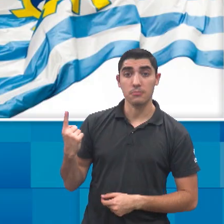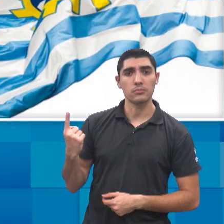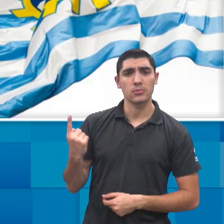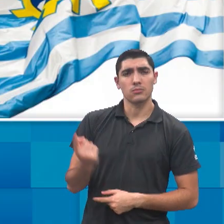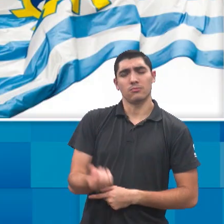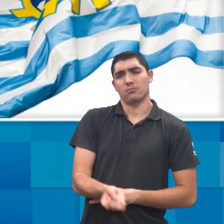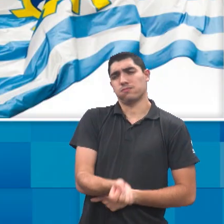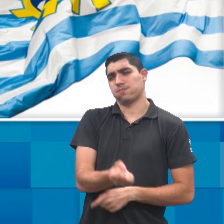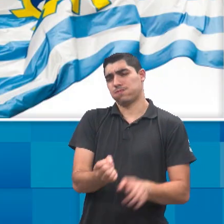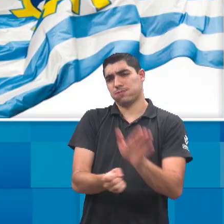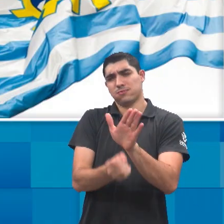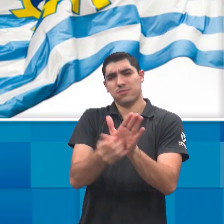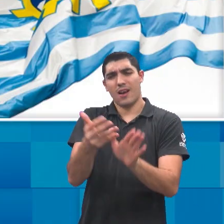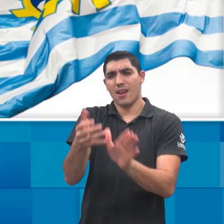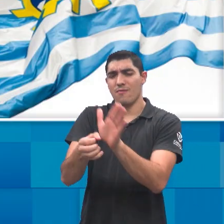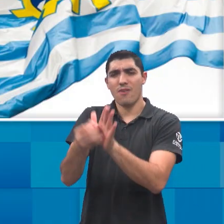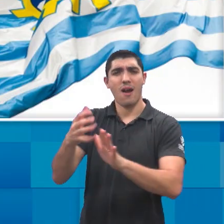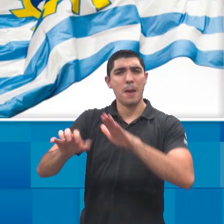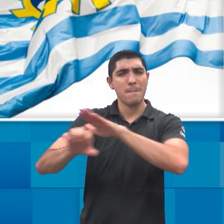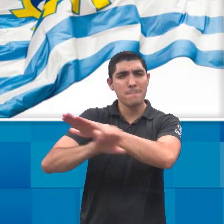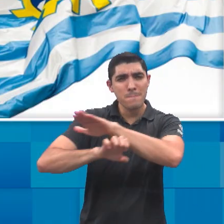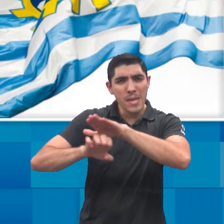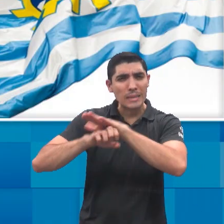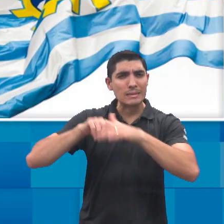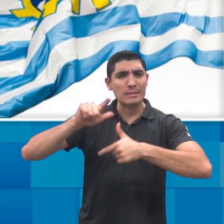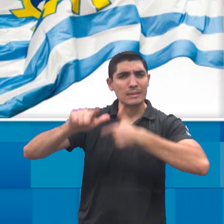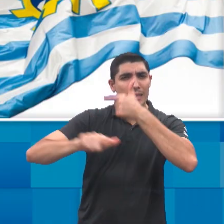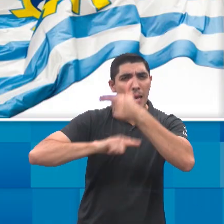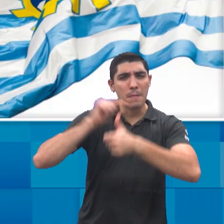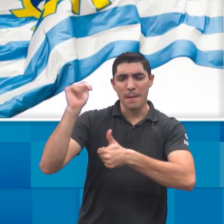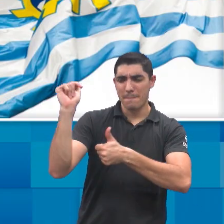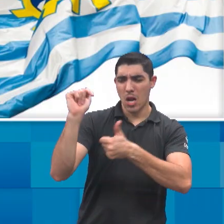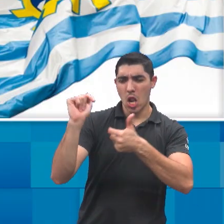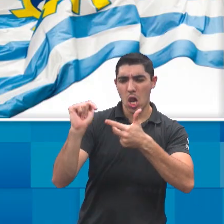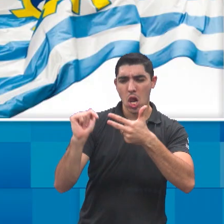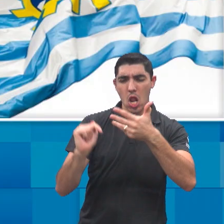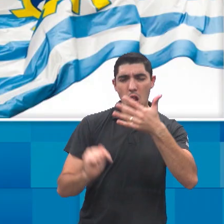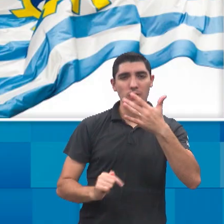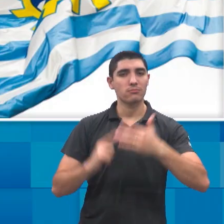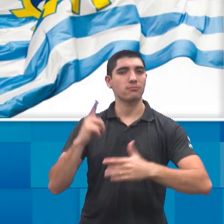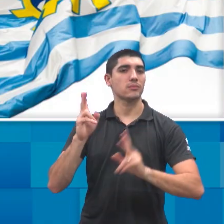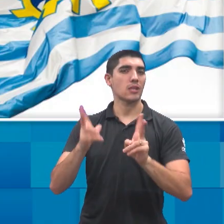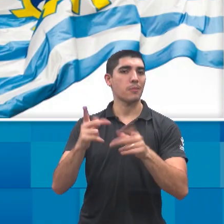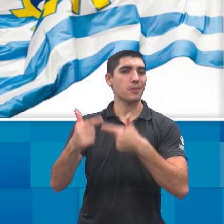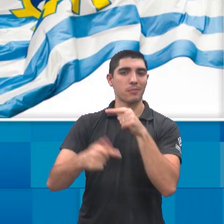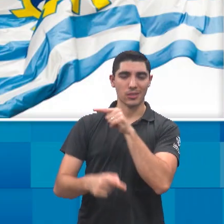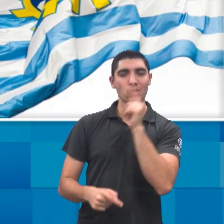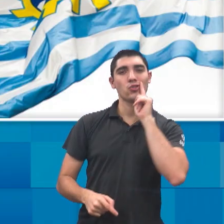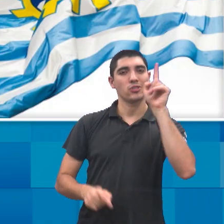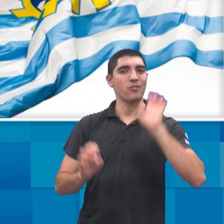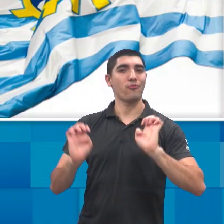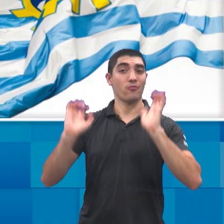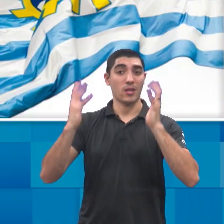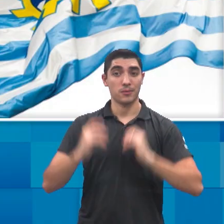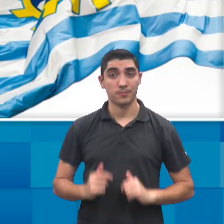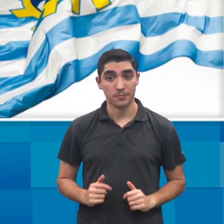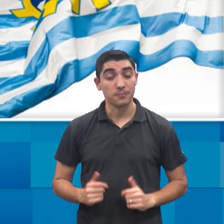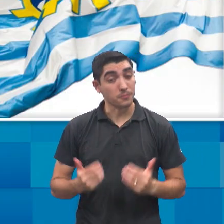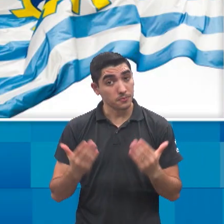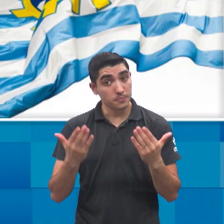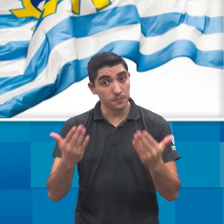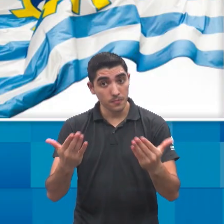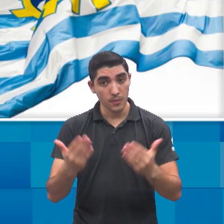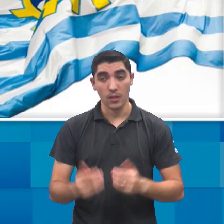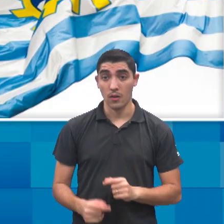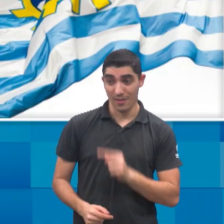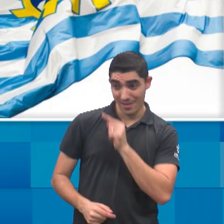que são movimentadas nesses dias em São José dos Campos, né? Então, para nós incluir